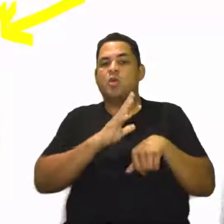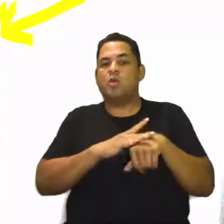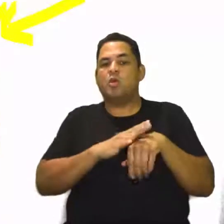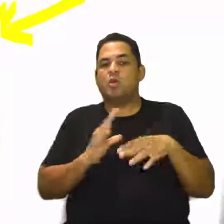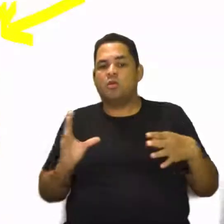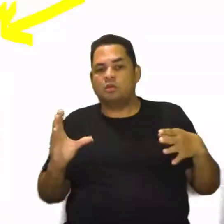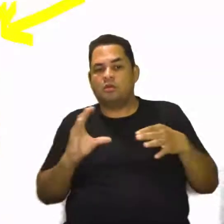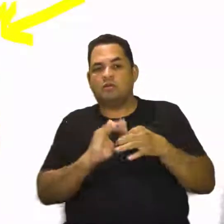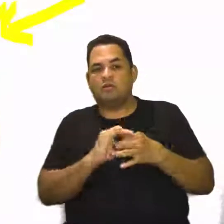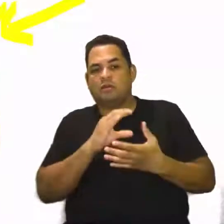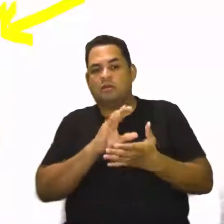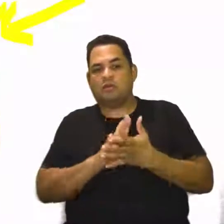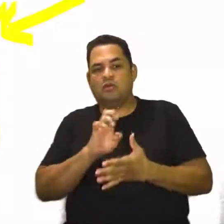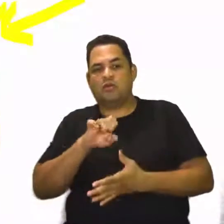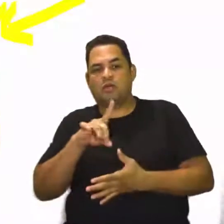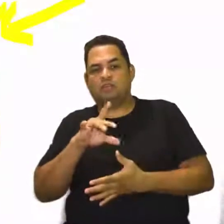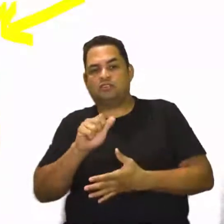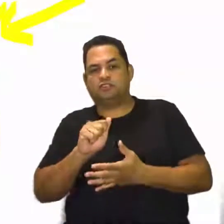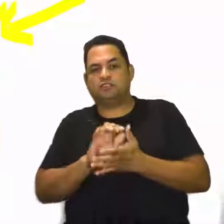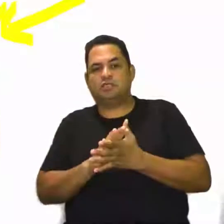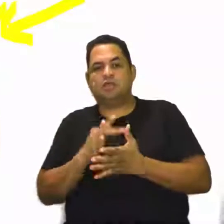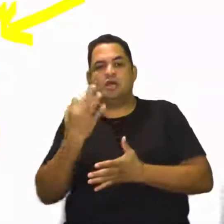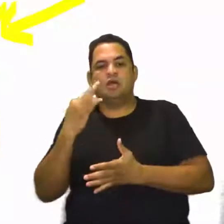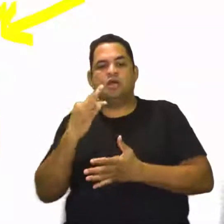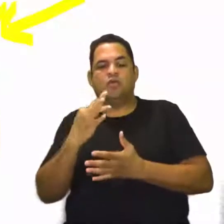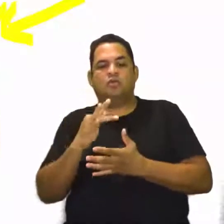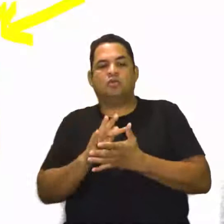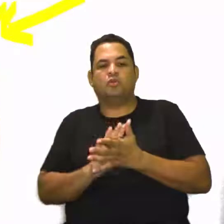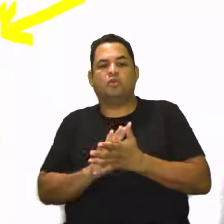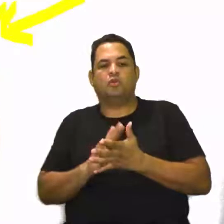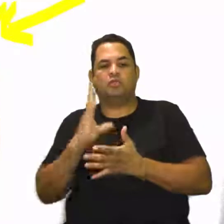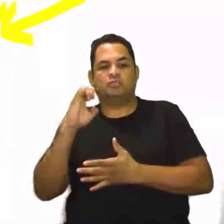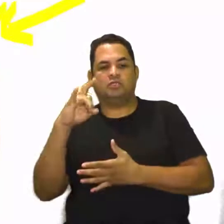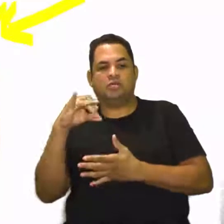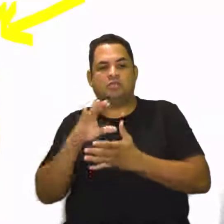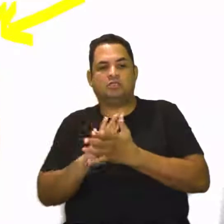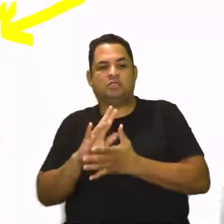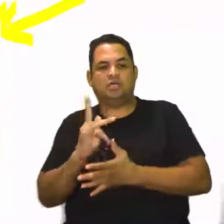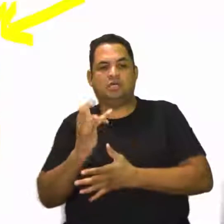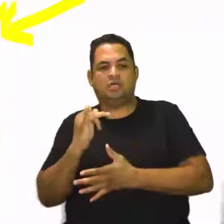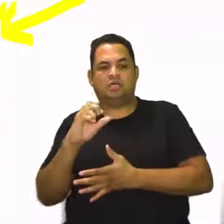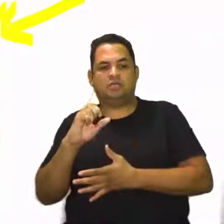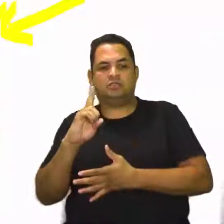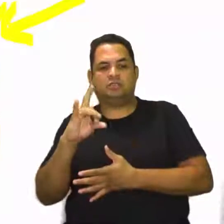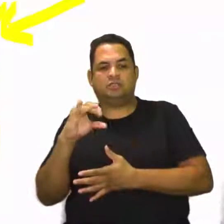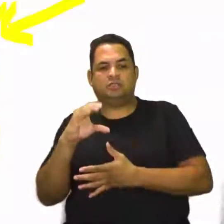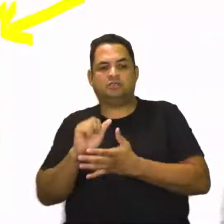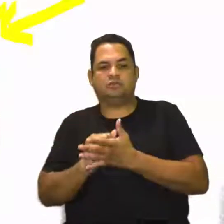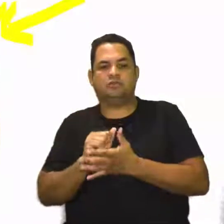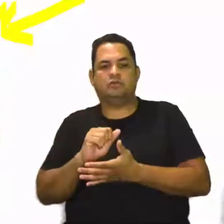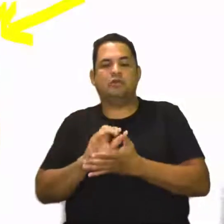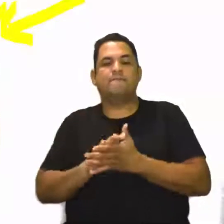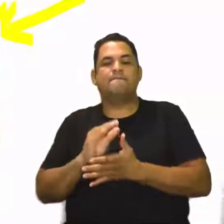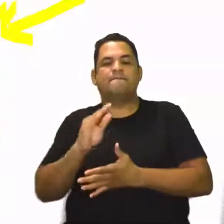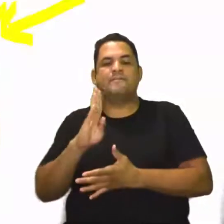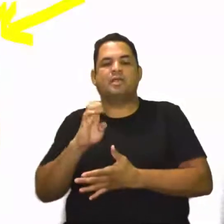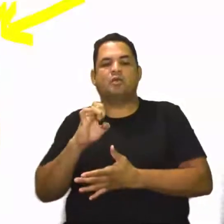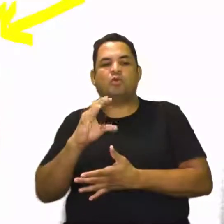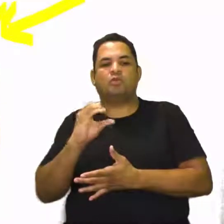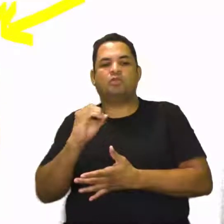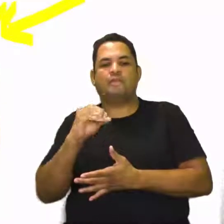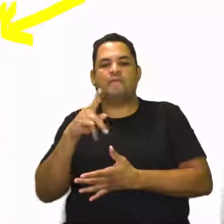A lombalgia, a dor ciática, a hérnia de disco, o bico de papagaio e